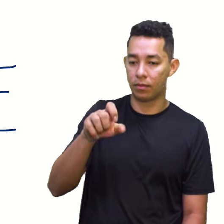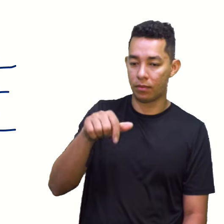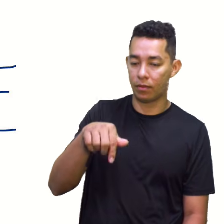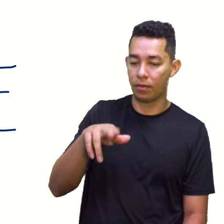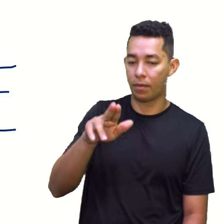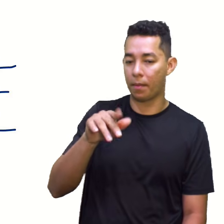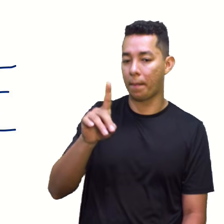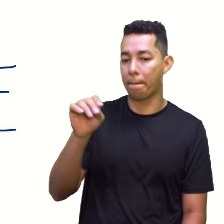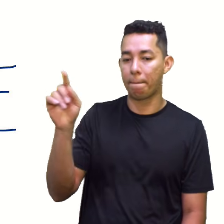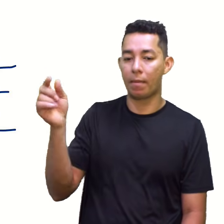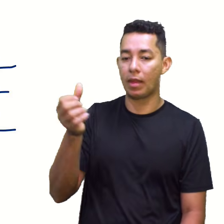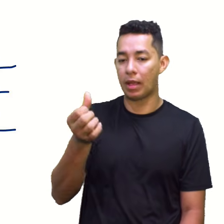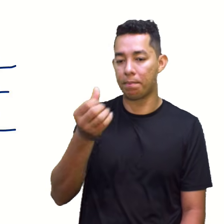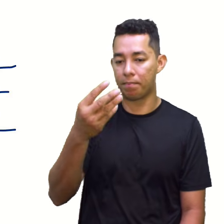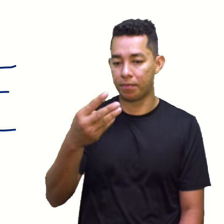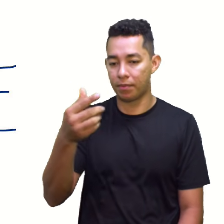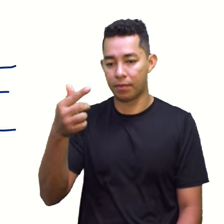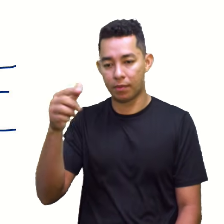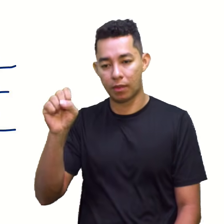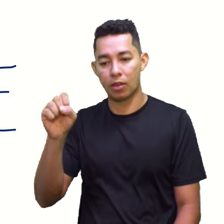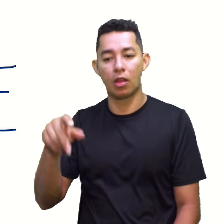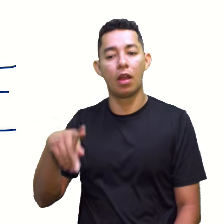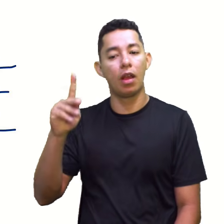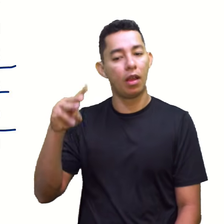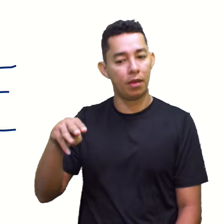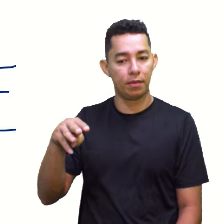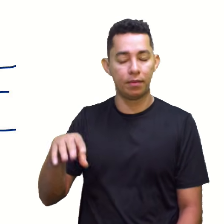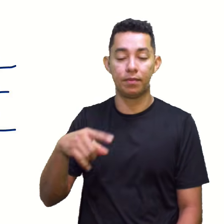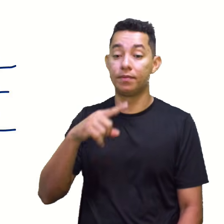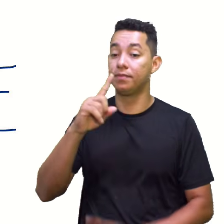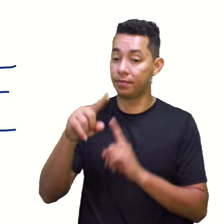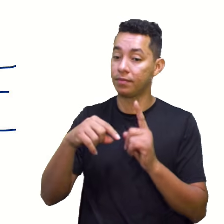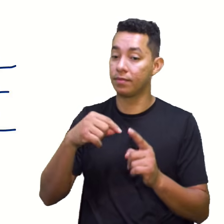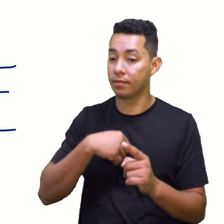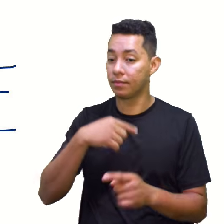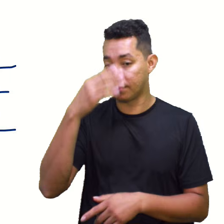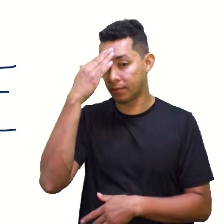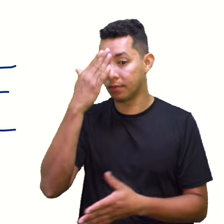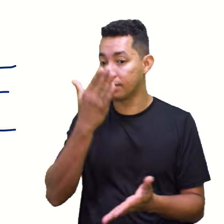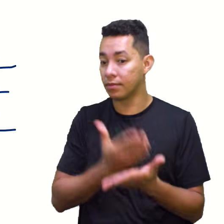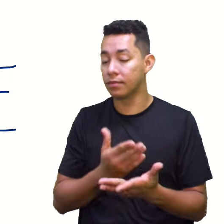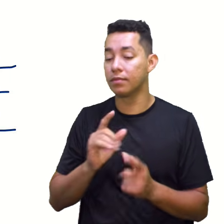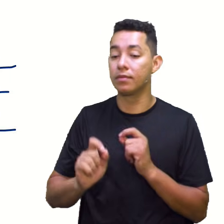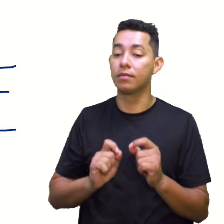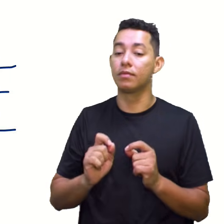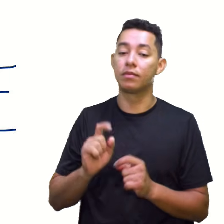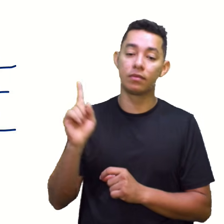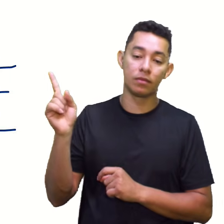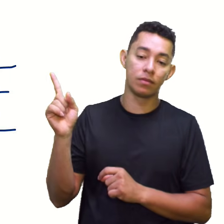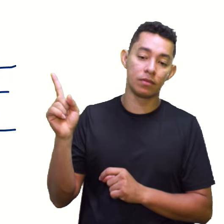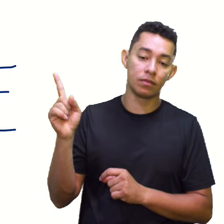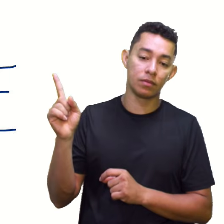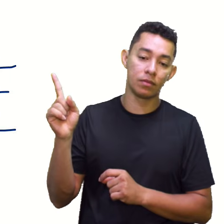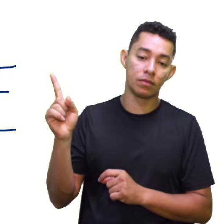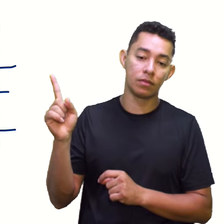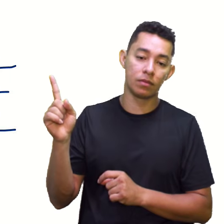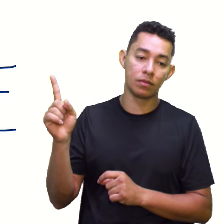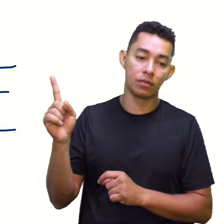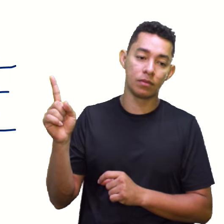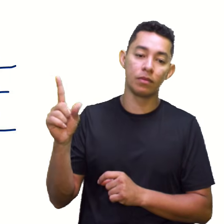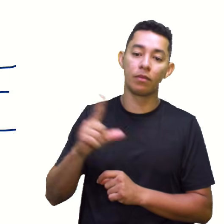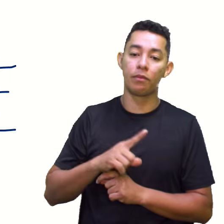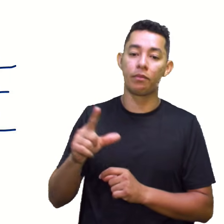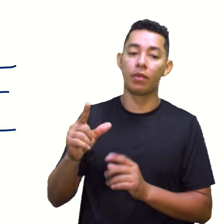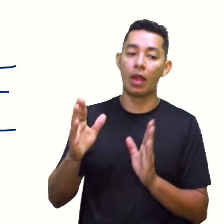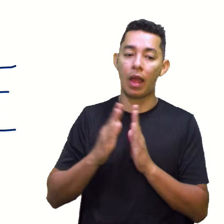6.378 quilômetros. Né? Eu até acredito, né, depois eu vou verificar essa informação, que aqui seria o tamanho da